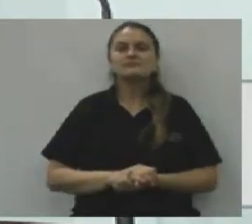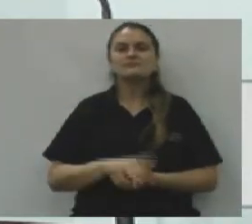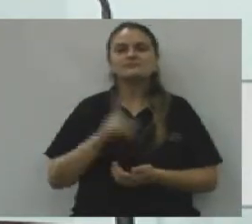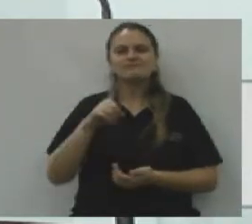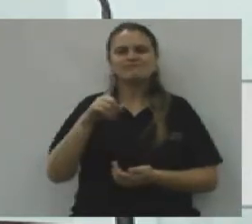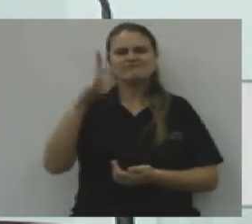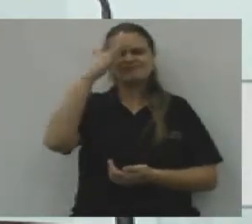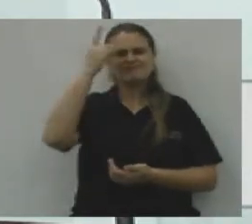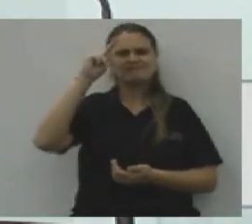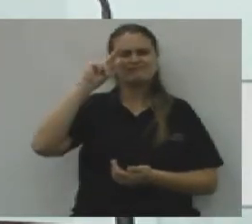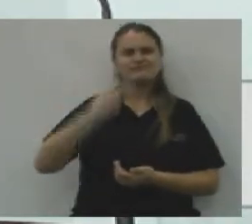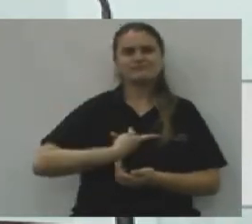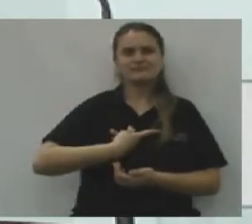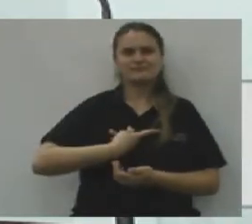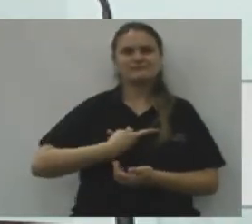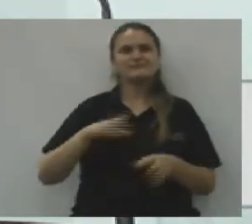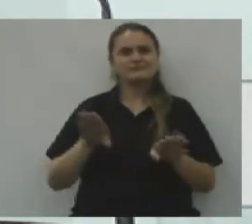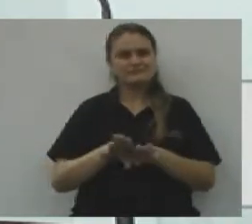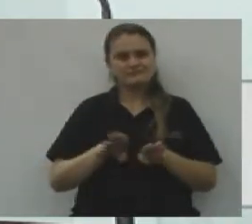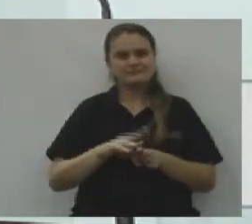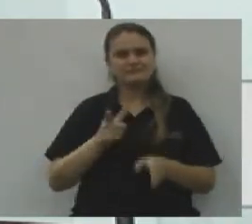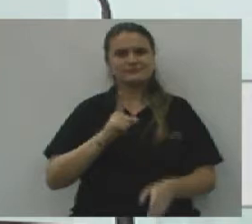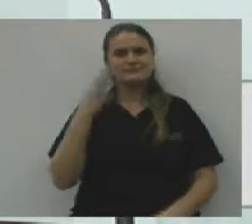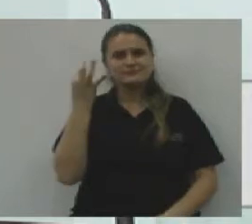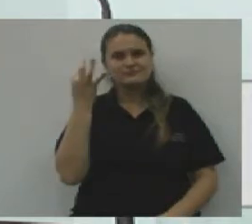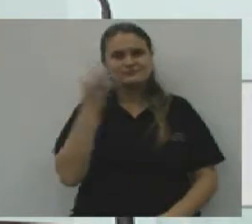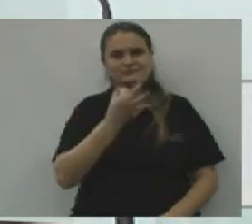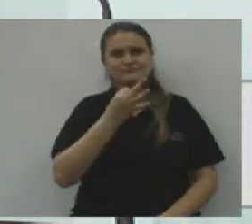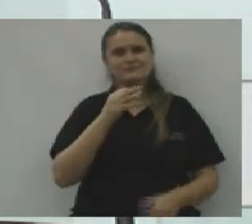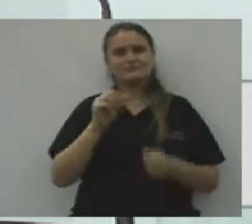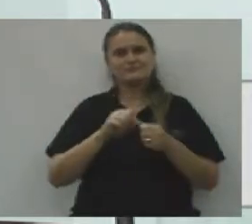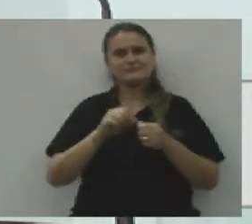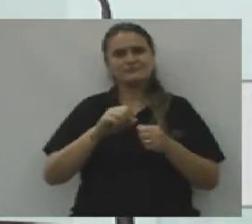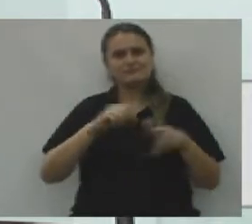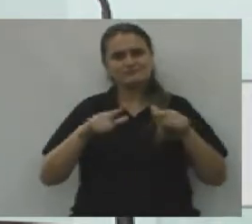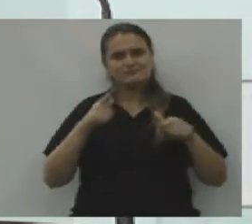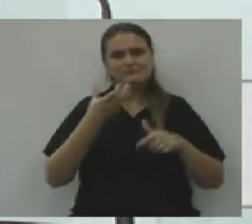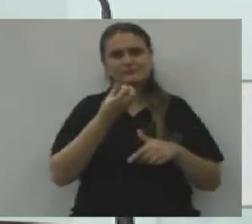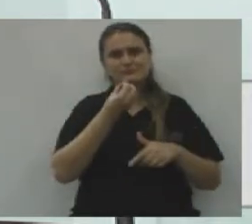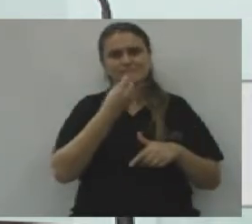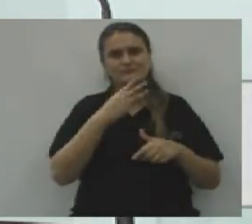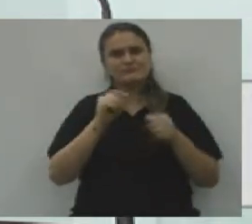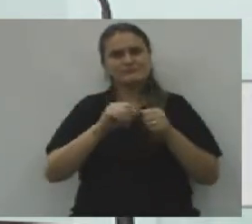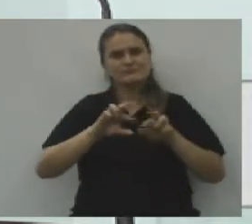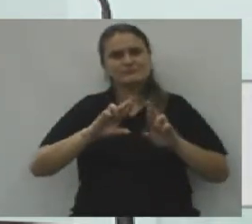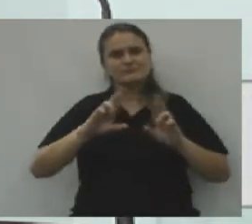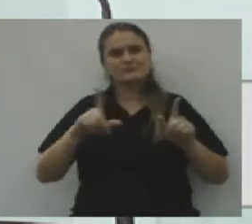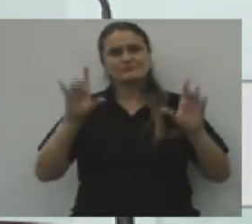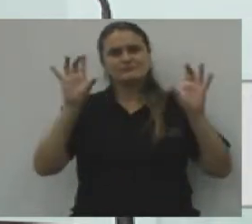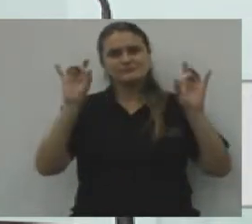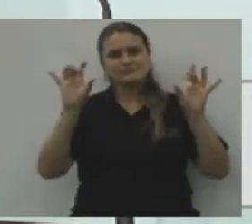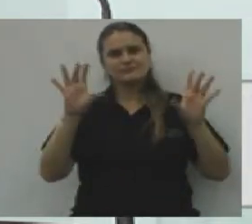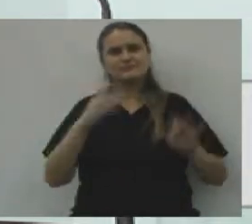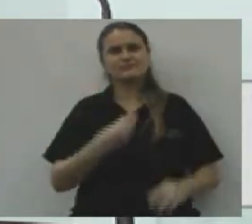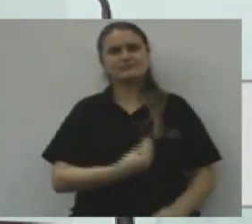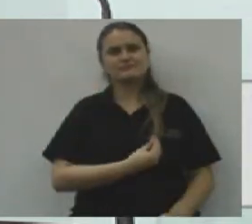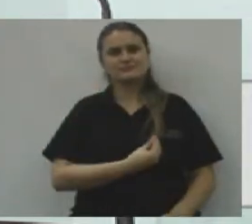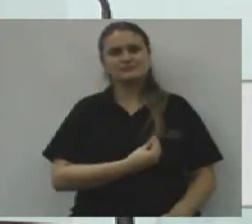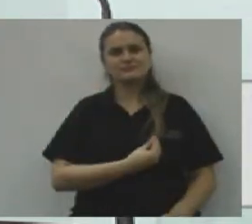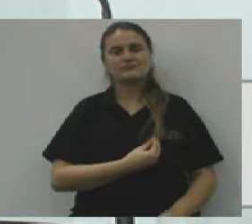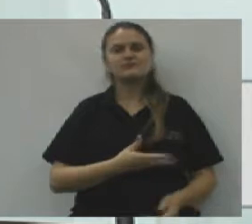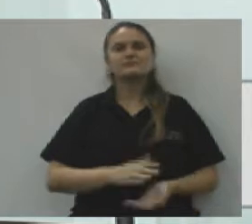o reconhecimento e, principalmente, a certeza que ele fez a diferença na vida daquela pessoa. E